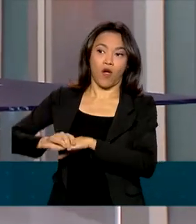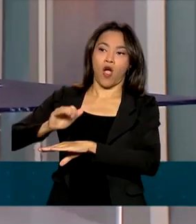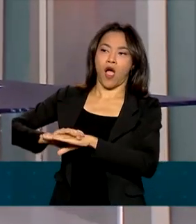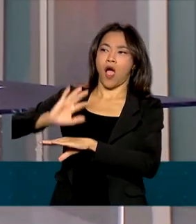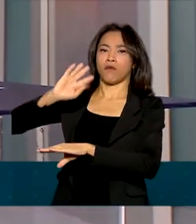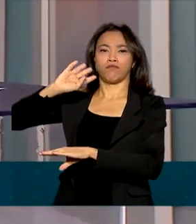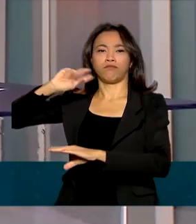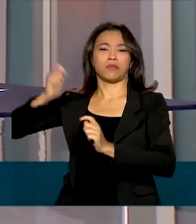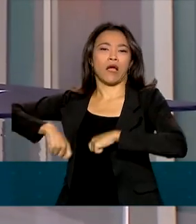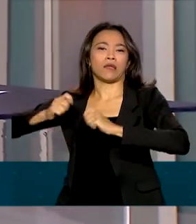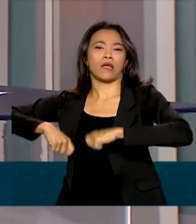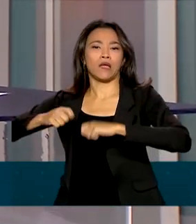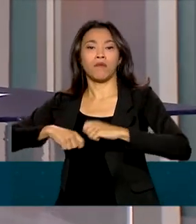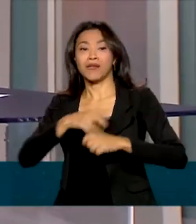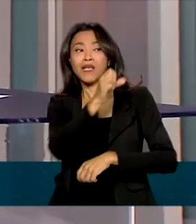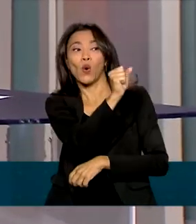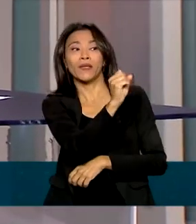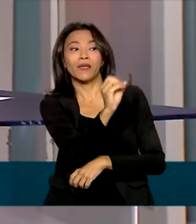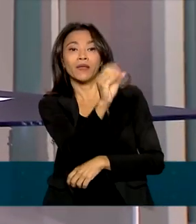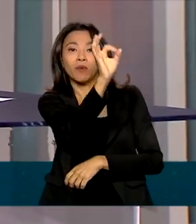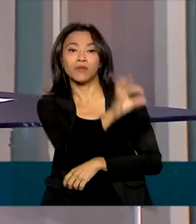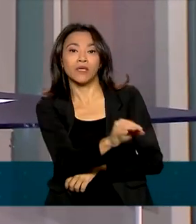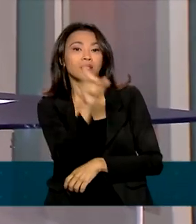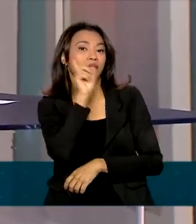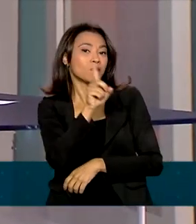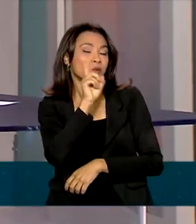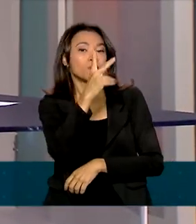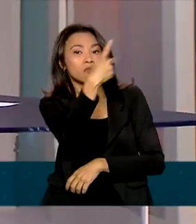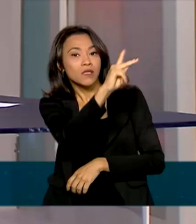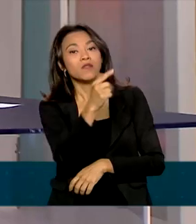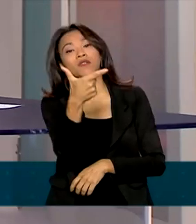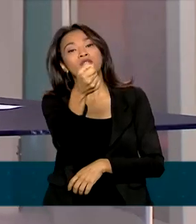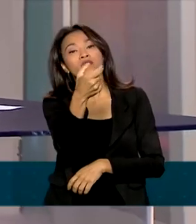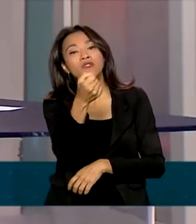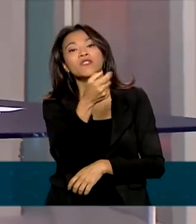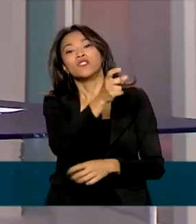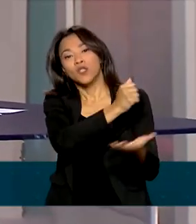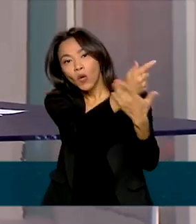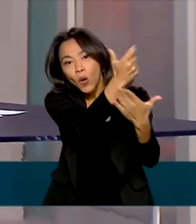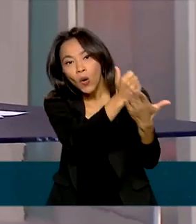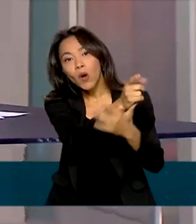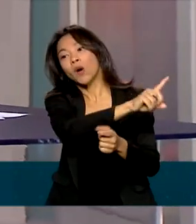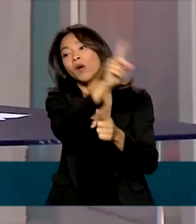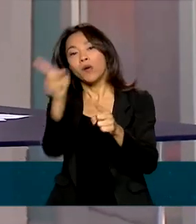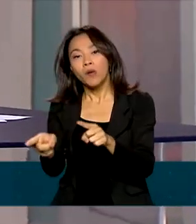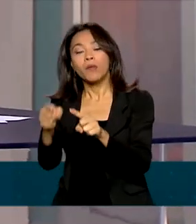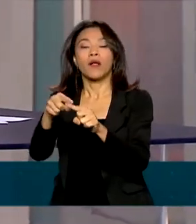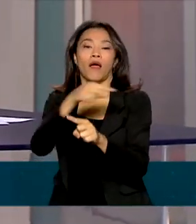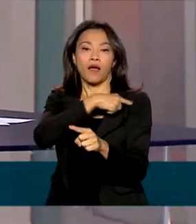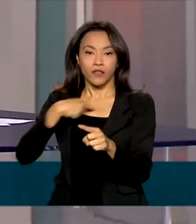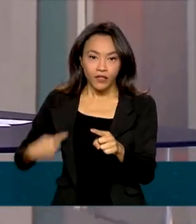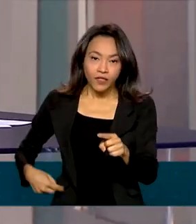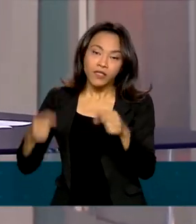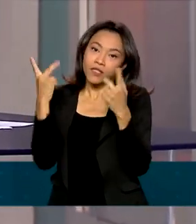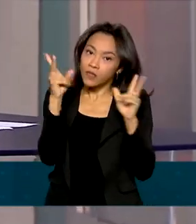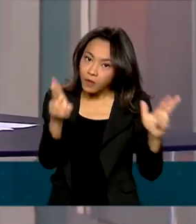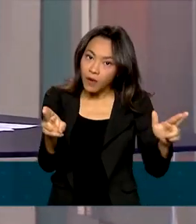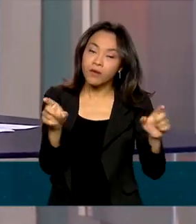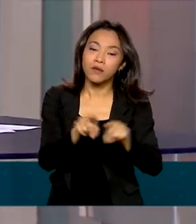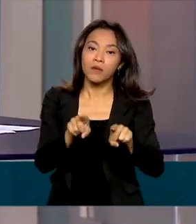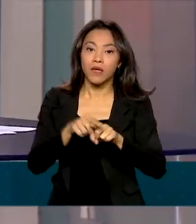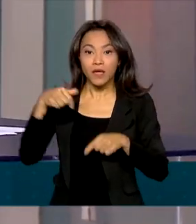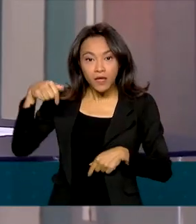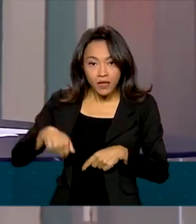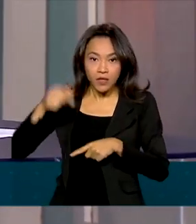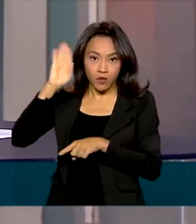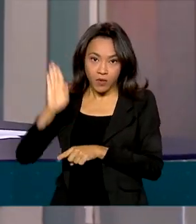têm 80% de produção própria e 20% de importados, a China também mais ou menos nesse patamar, e o Brasil, como